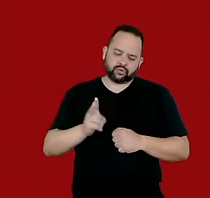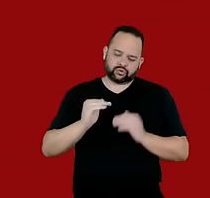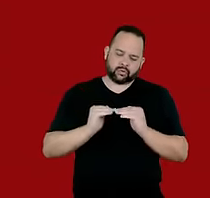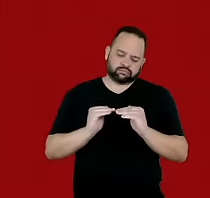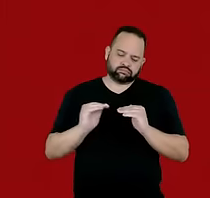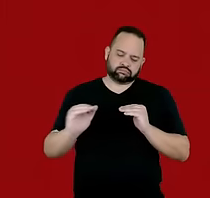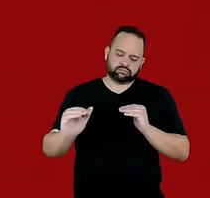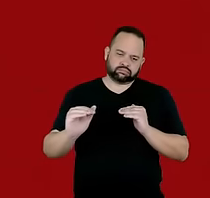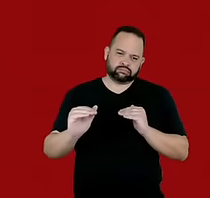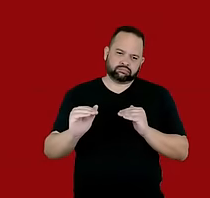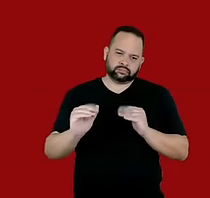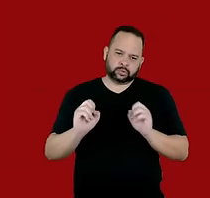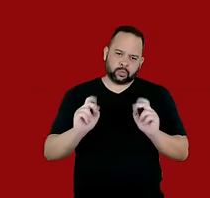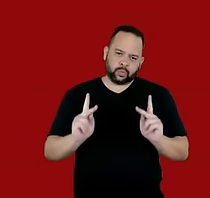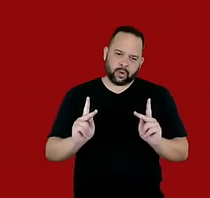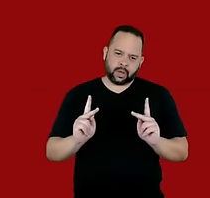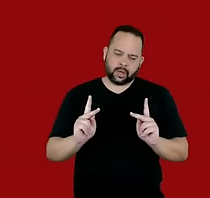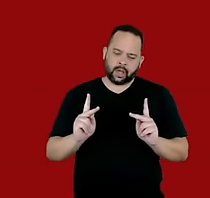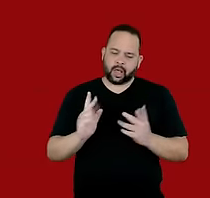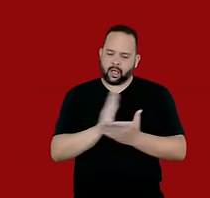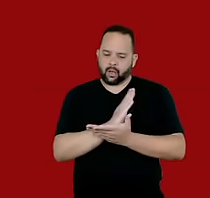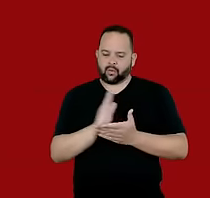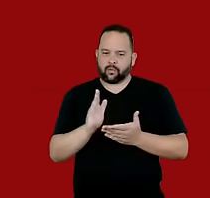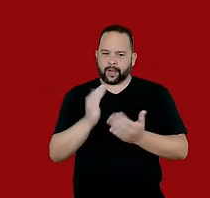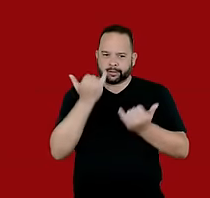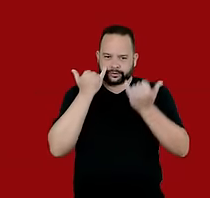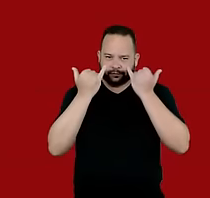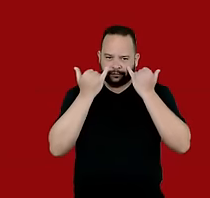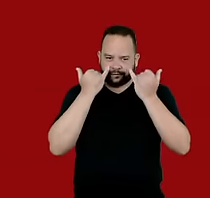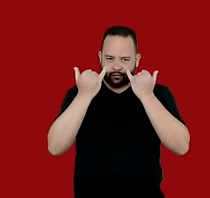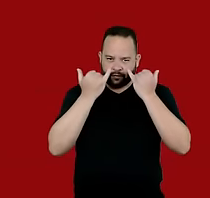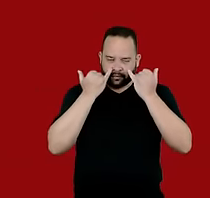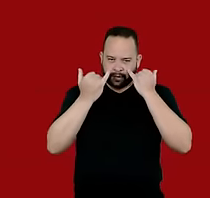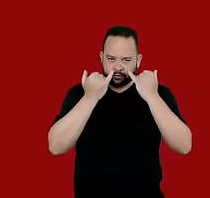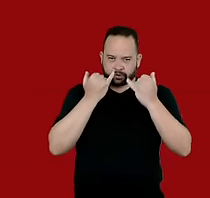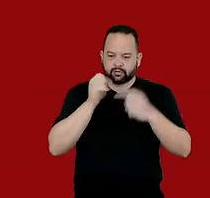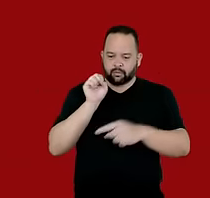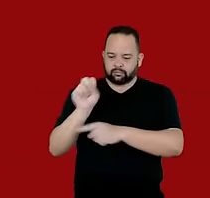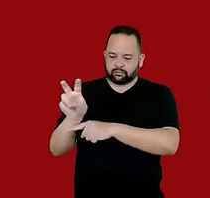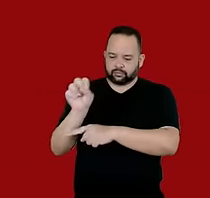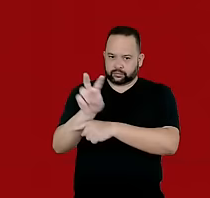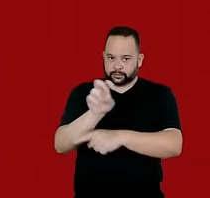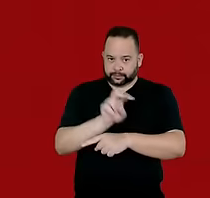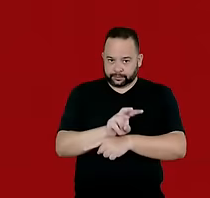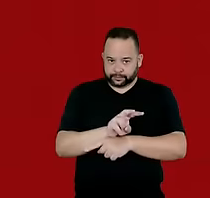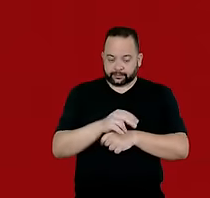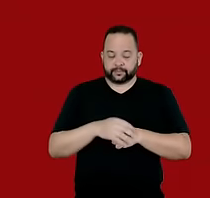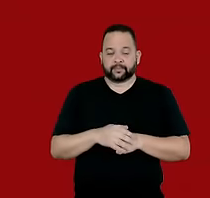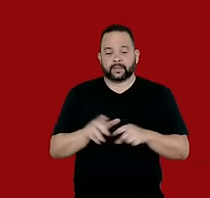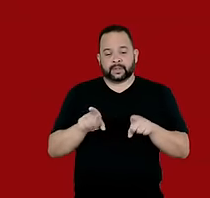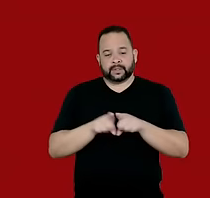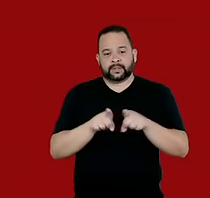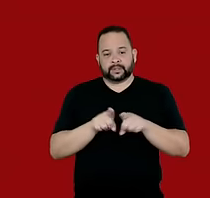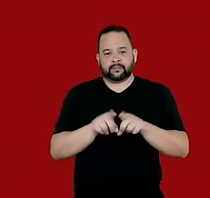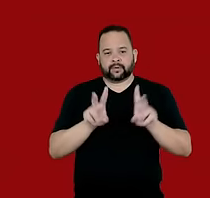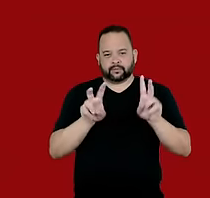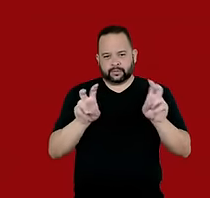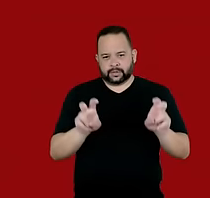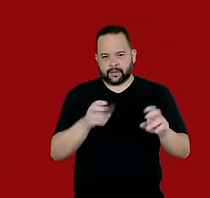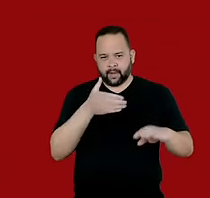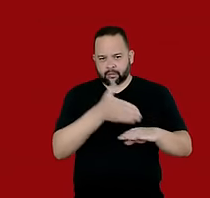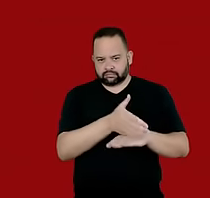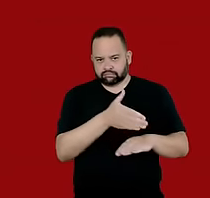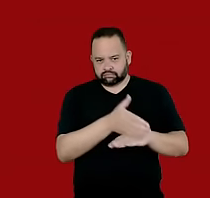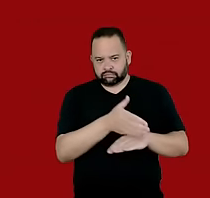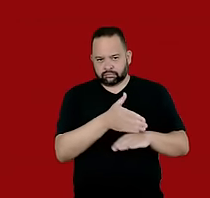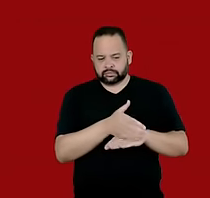alguns dados sobre mercado de trabalho tem um tema de participação que é um tema que a gente tá olhando bastante an de perto existe existe